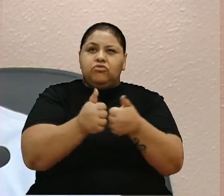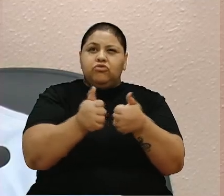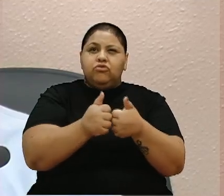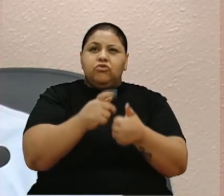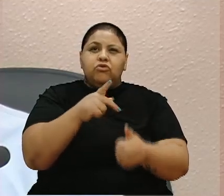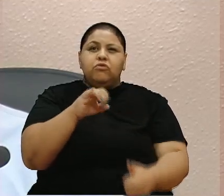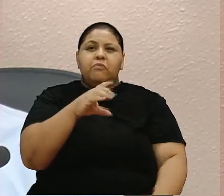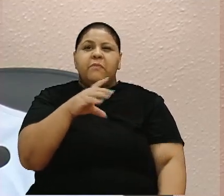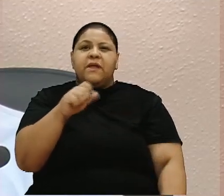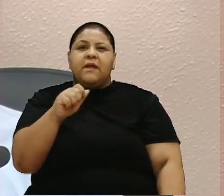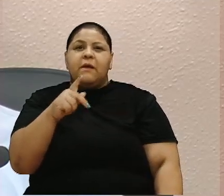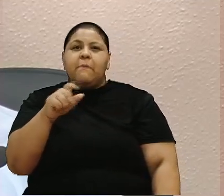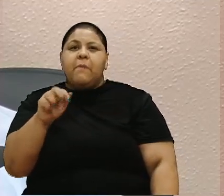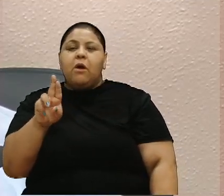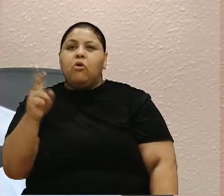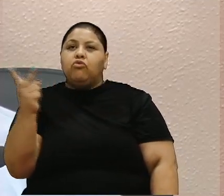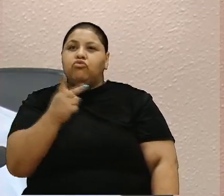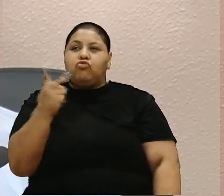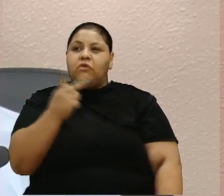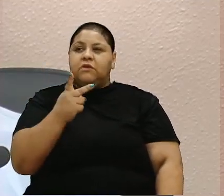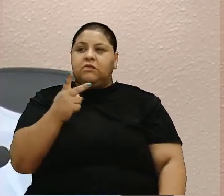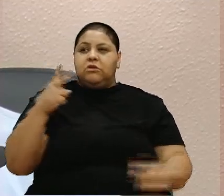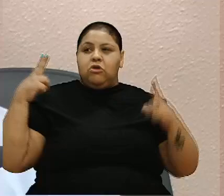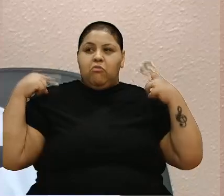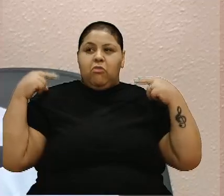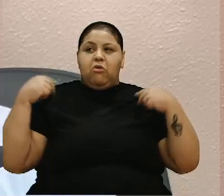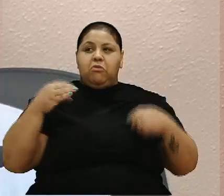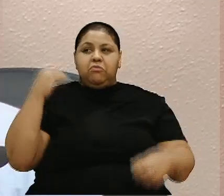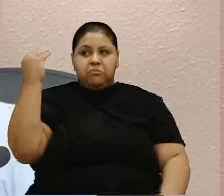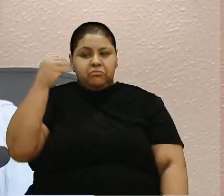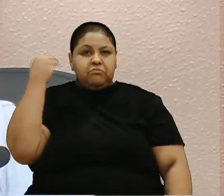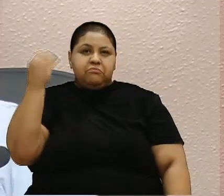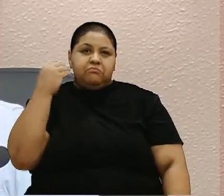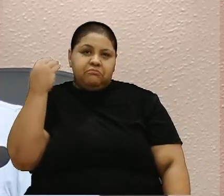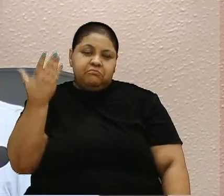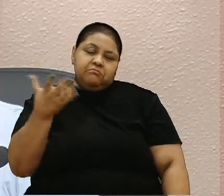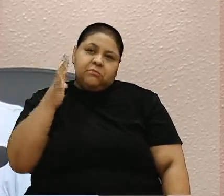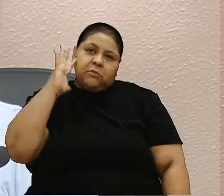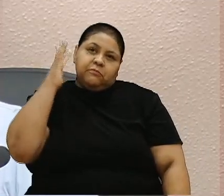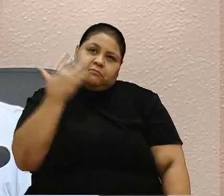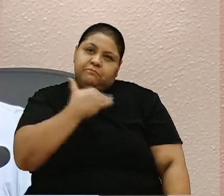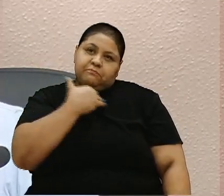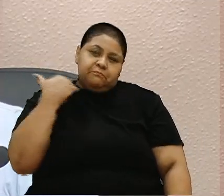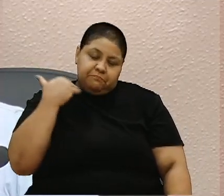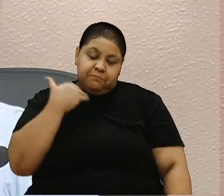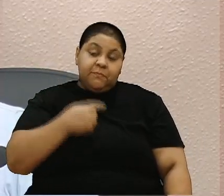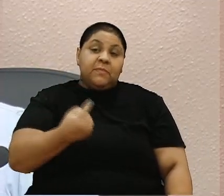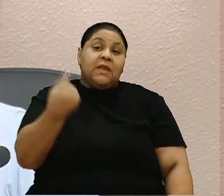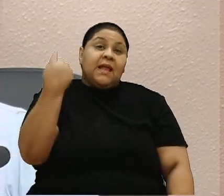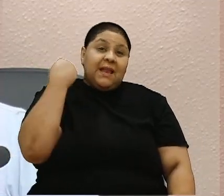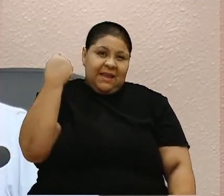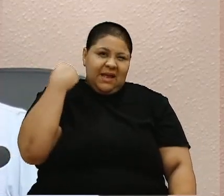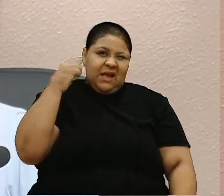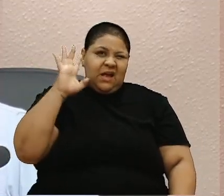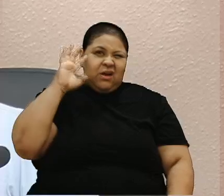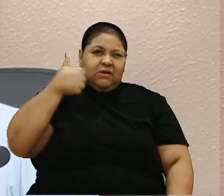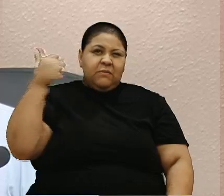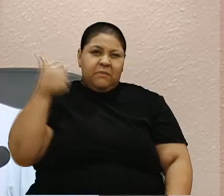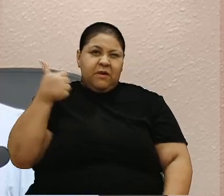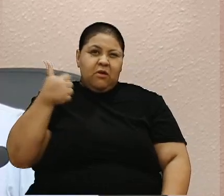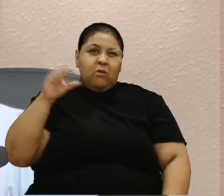pilotos experientes, houve essa fatalidade. Na época, quando teve a primeira oportunidade em Caxias do Sul na